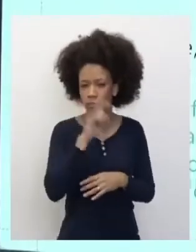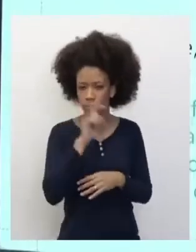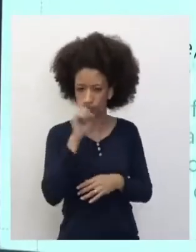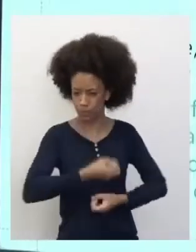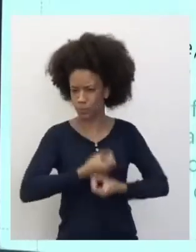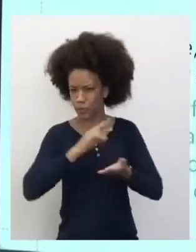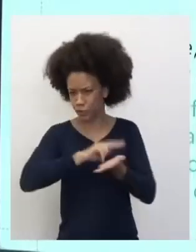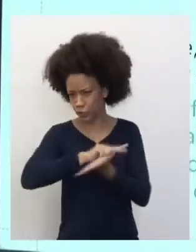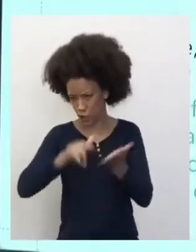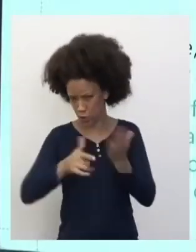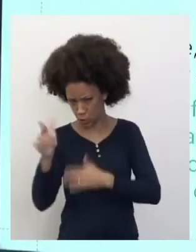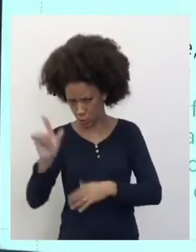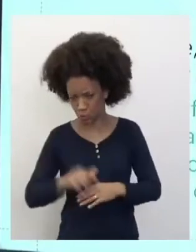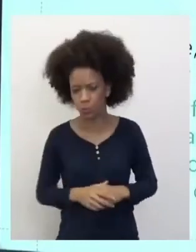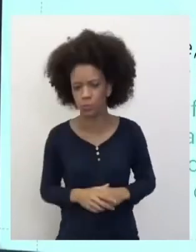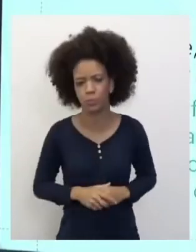bom?